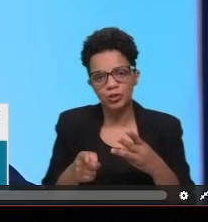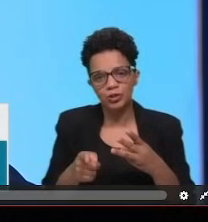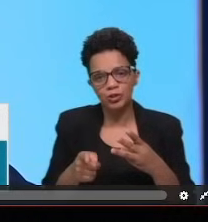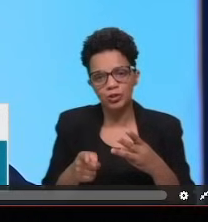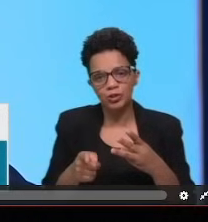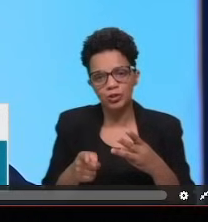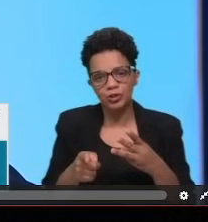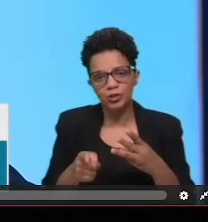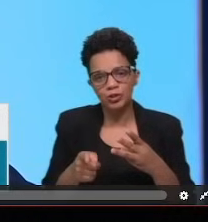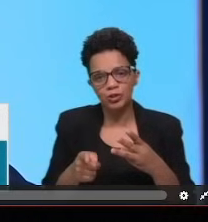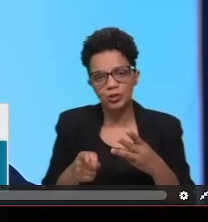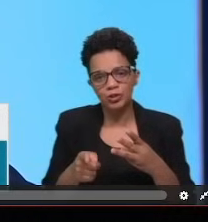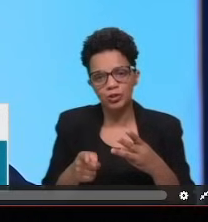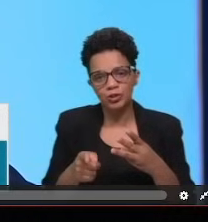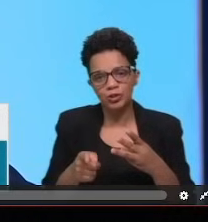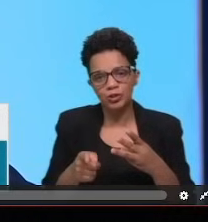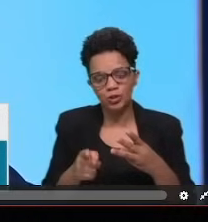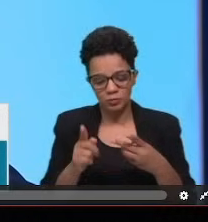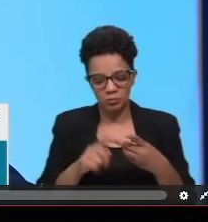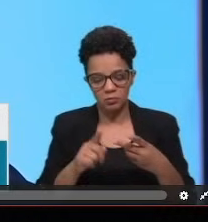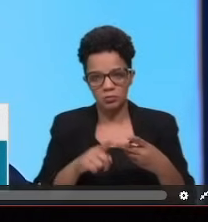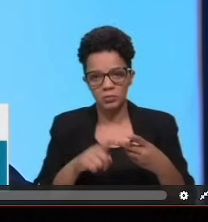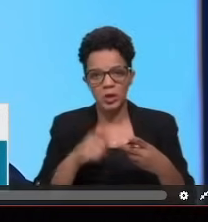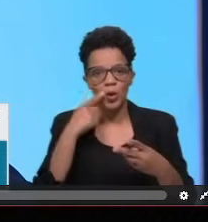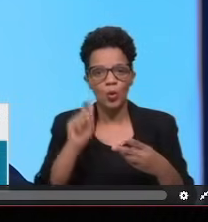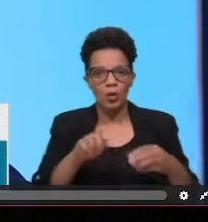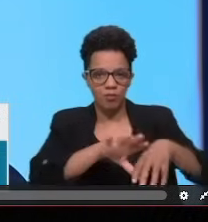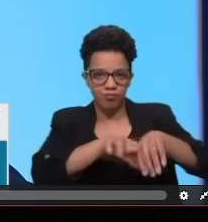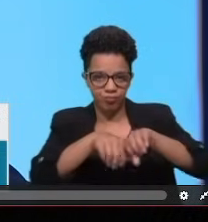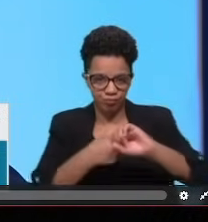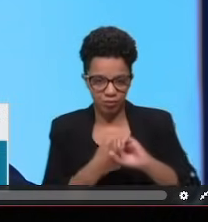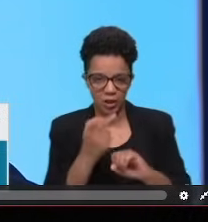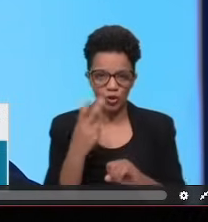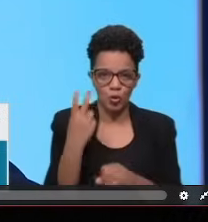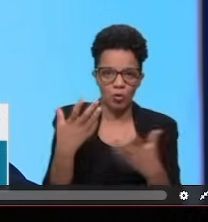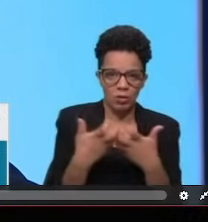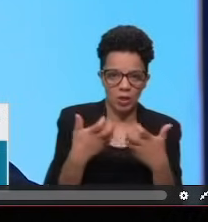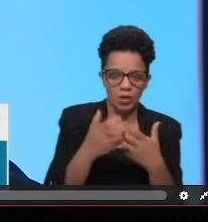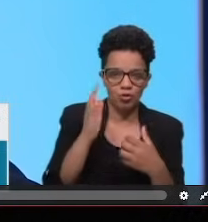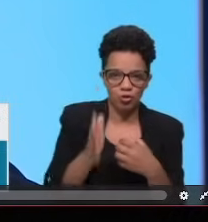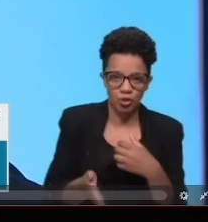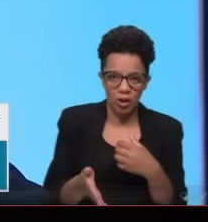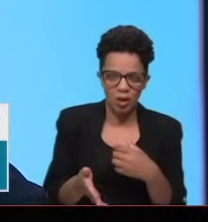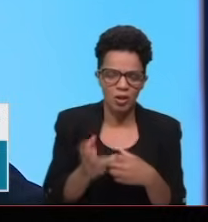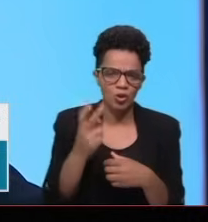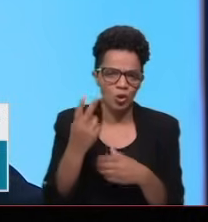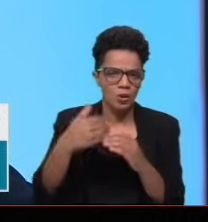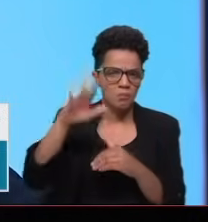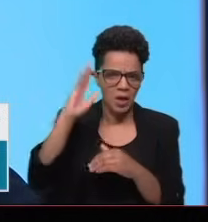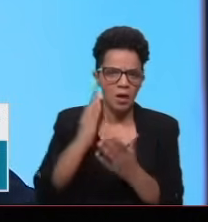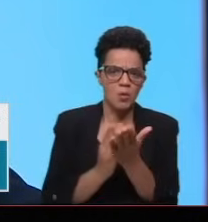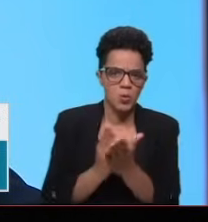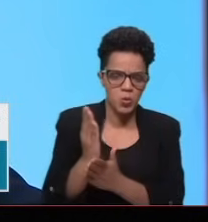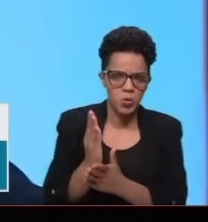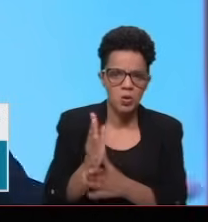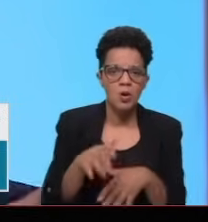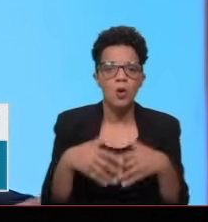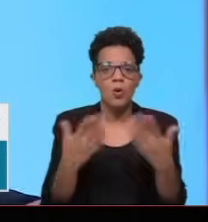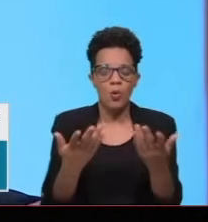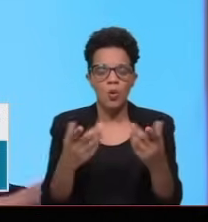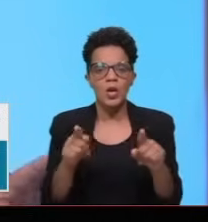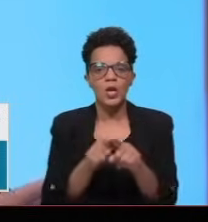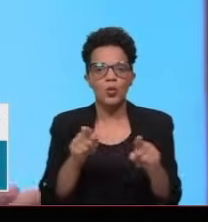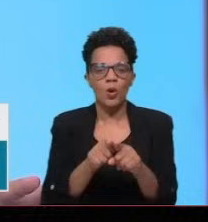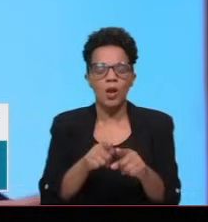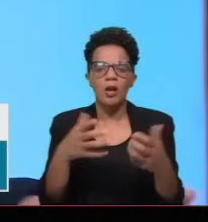pá qua não se está a levar com o MI6 em cima da Ucrânia já temos dois anos de guerra mais 2 anos de guerra vai continuar ou uma escalada nuclear